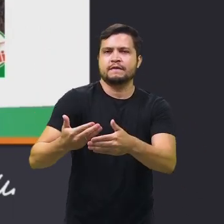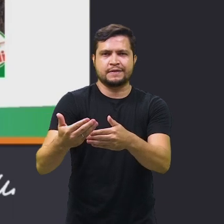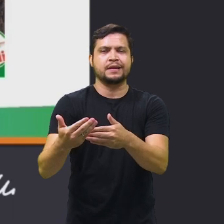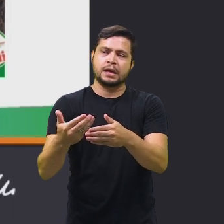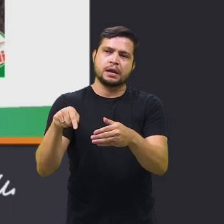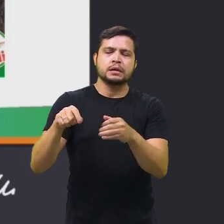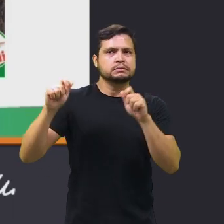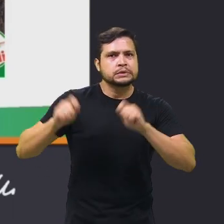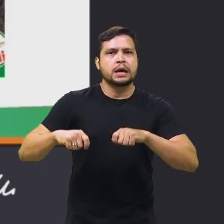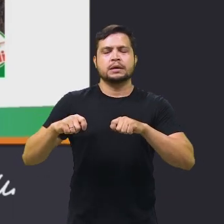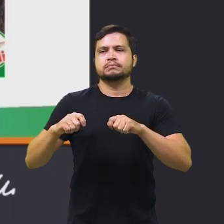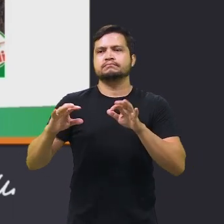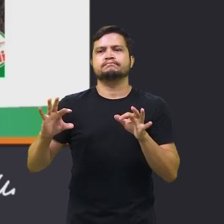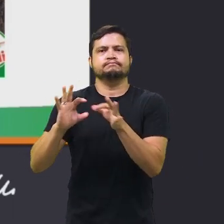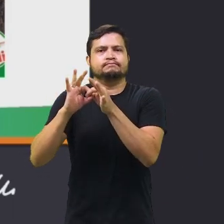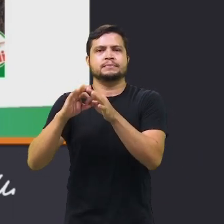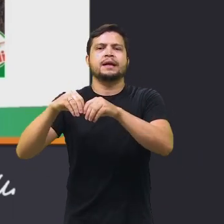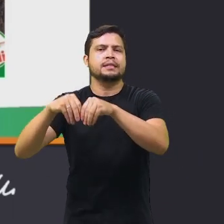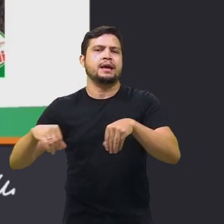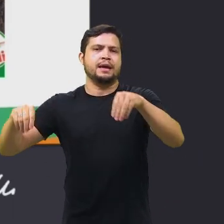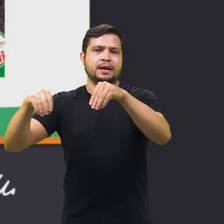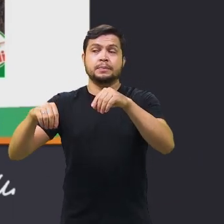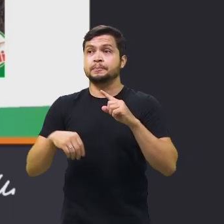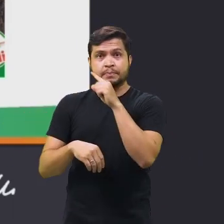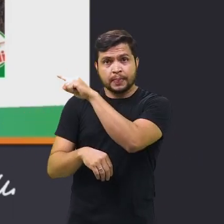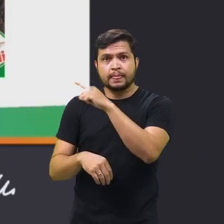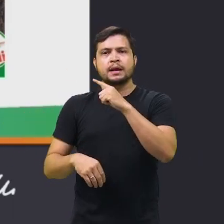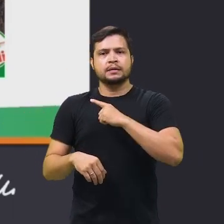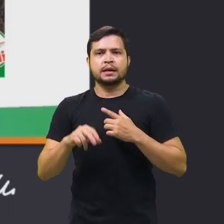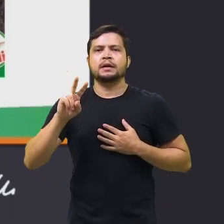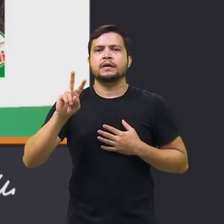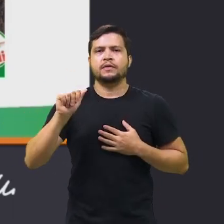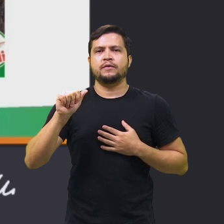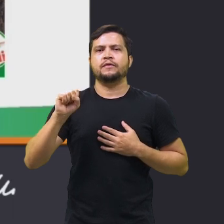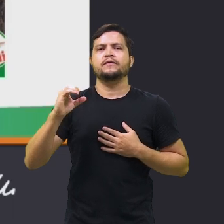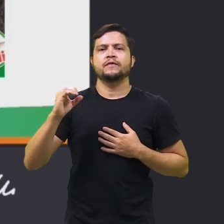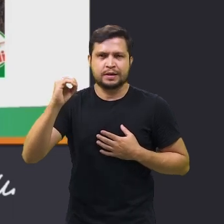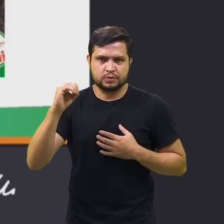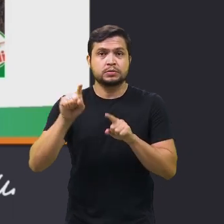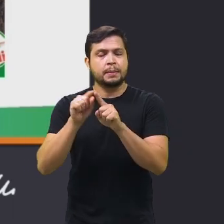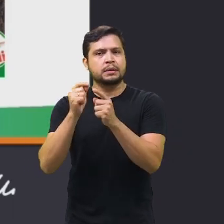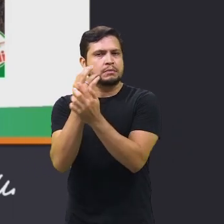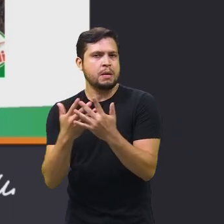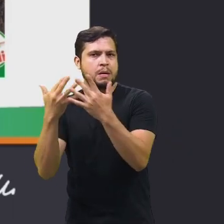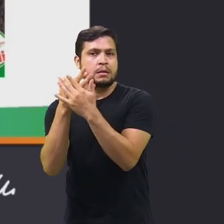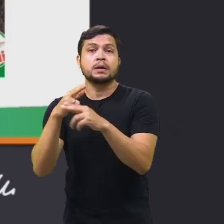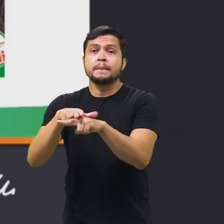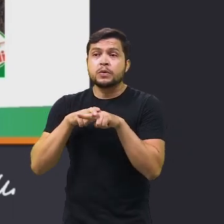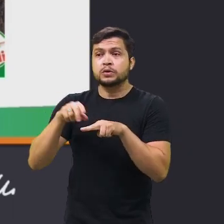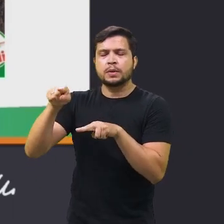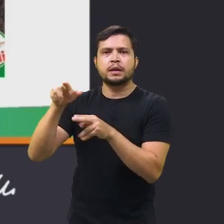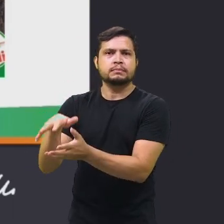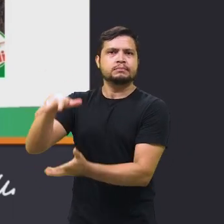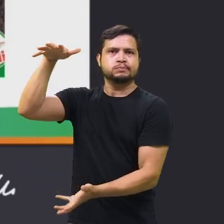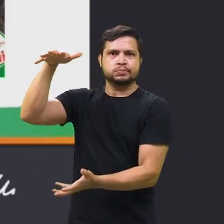independentes da água, né? E aí elas já são plantas vasculares, então o porte delas já é um pouquinho maior, então elas já conseguem crescer um pouquinho